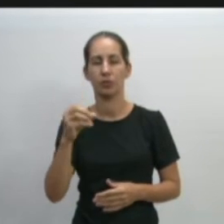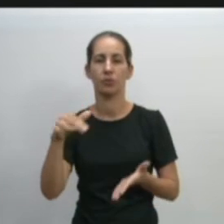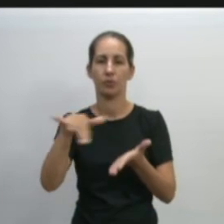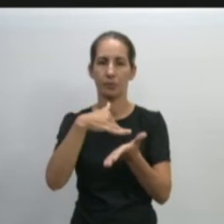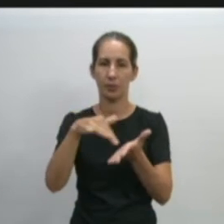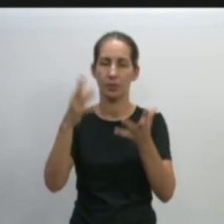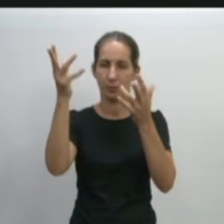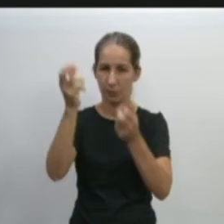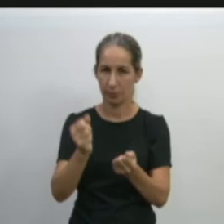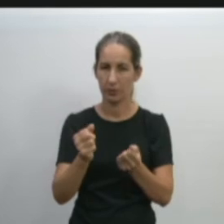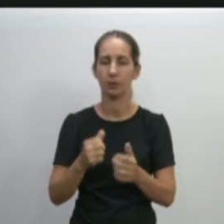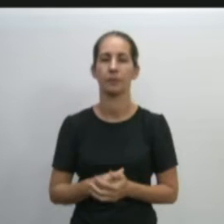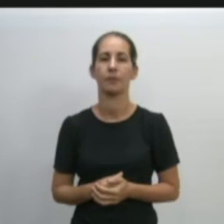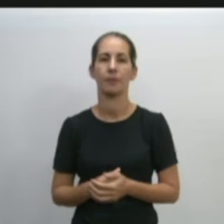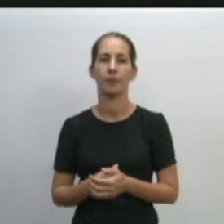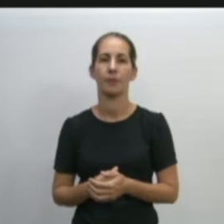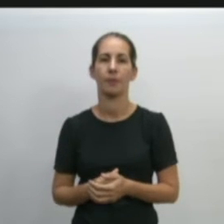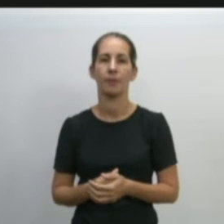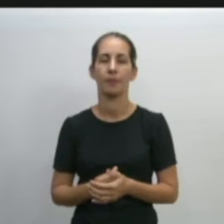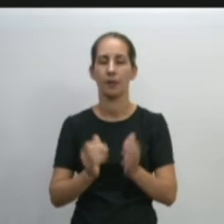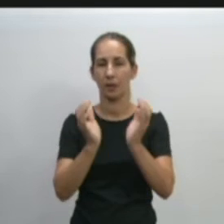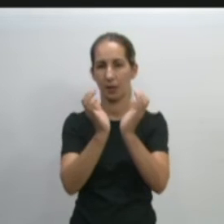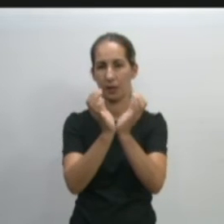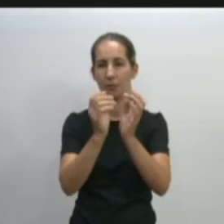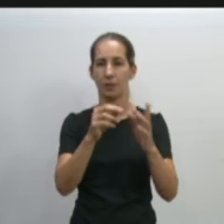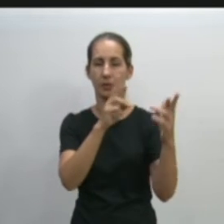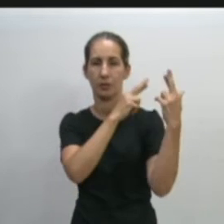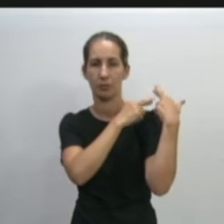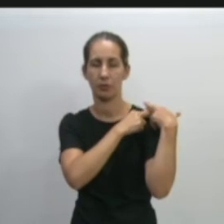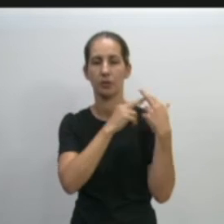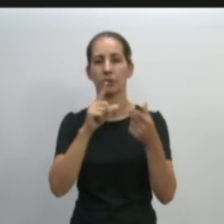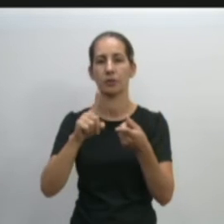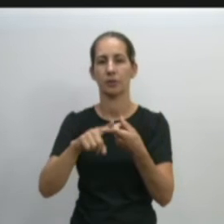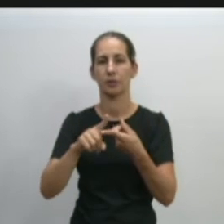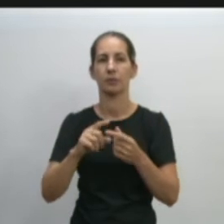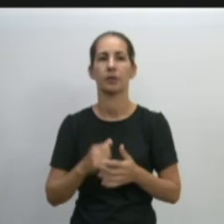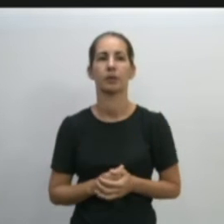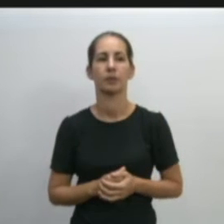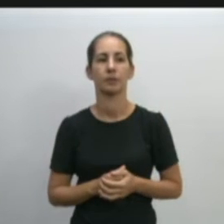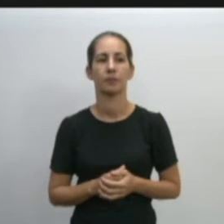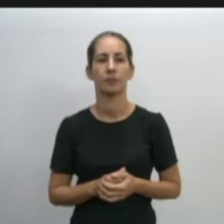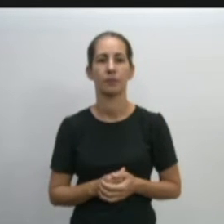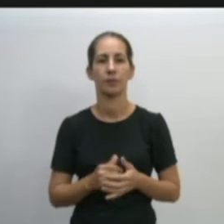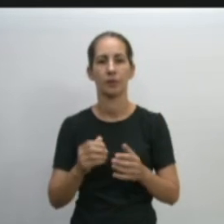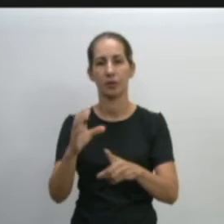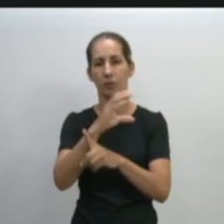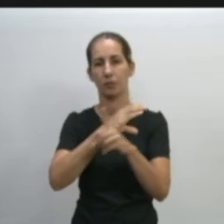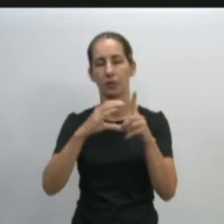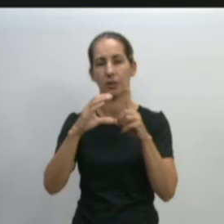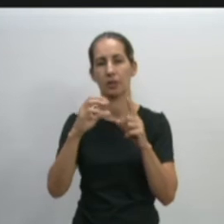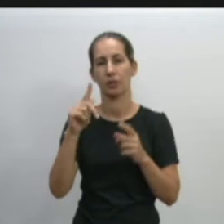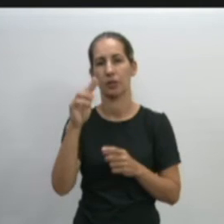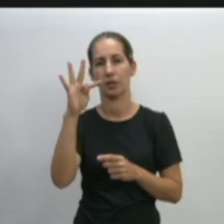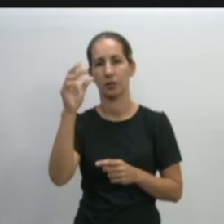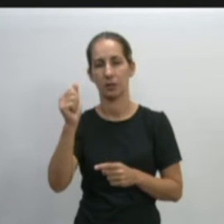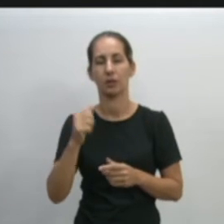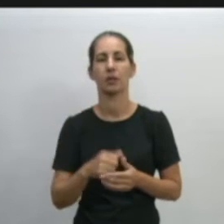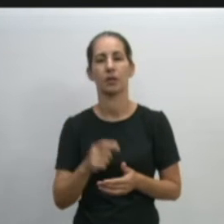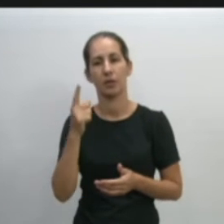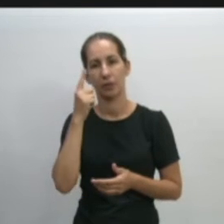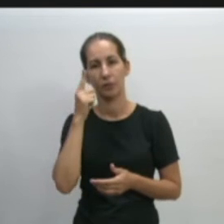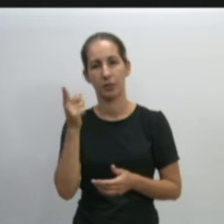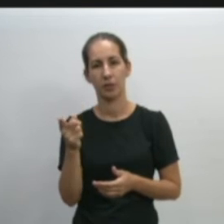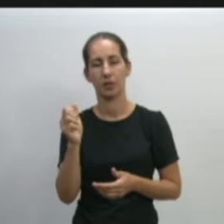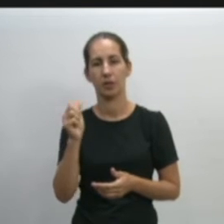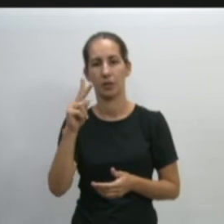de encaminhar uma equipe responsável, como também levei na comunidade Aguarita. Eu vi que a vereadora